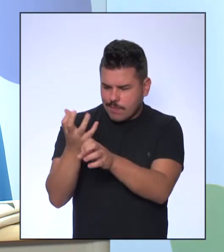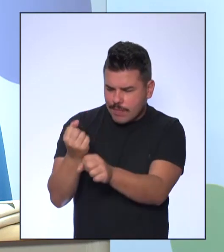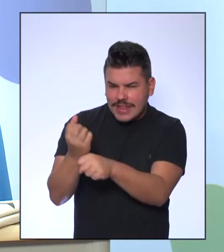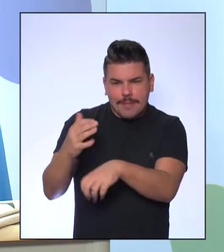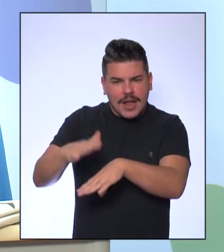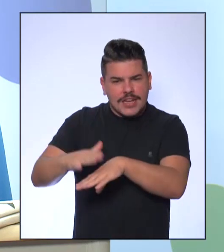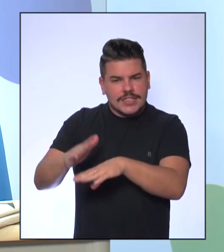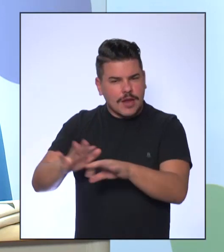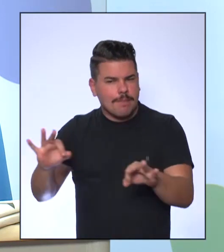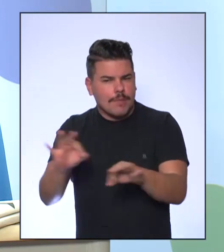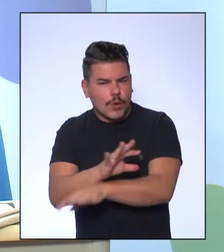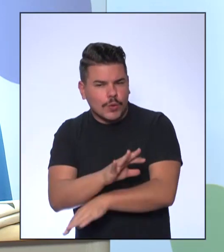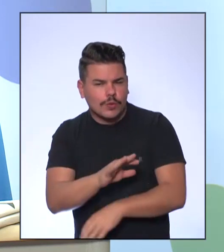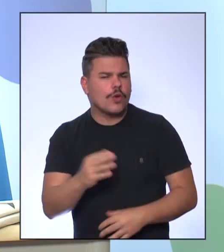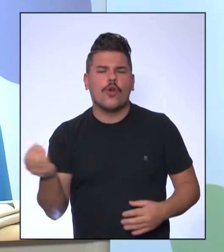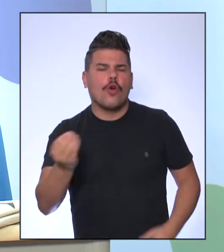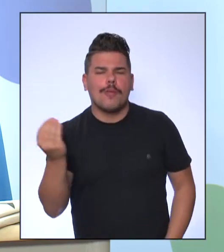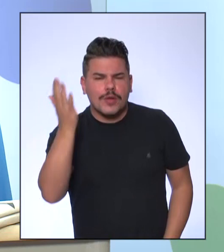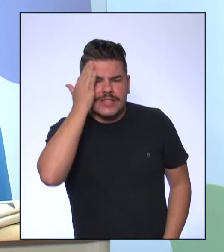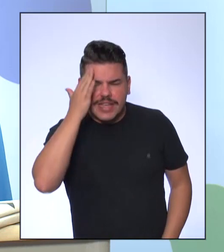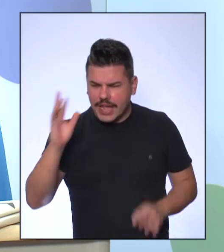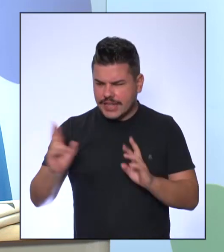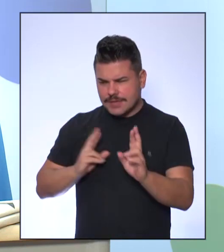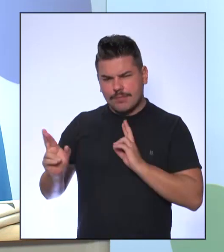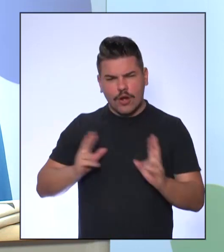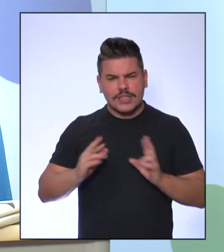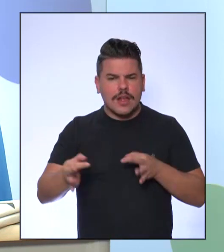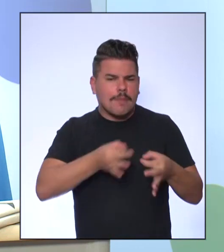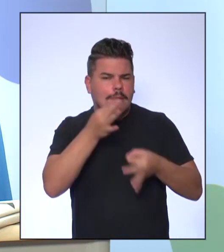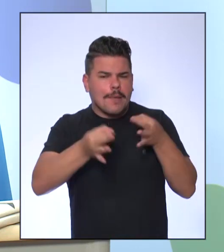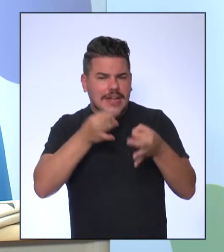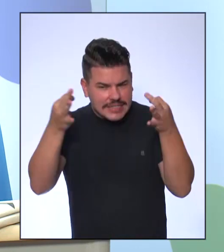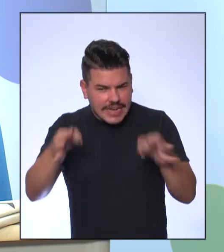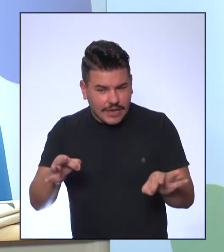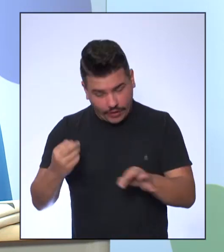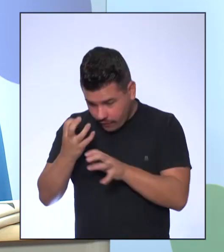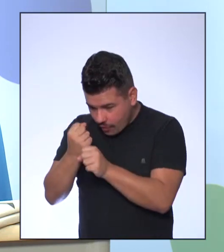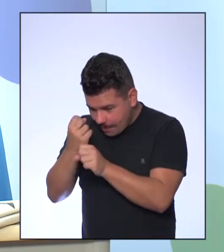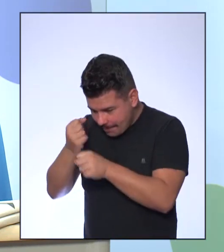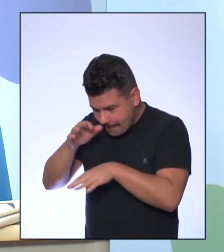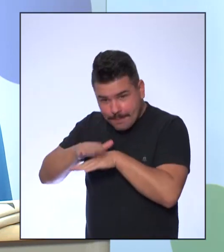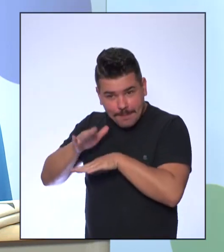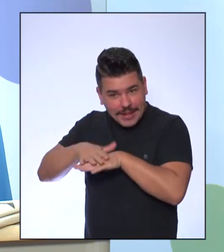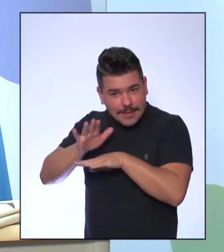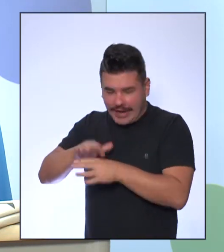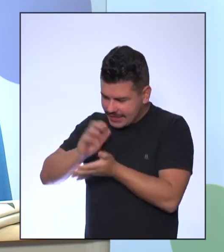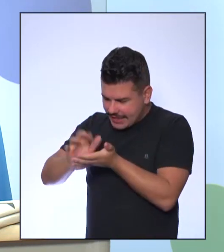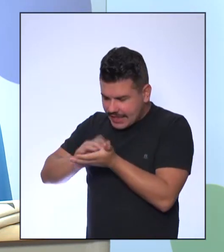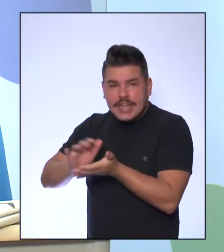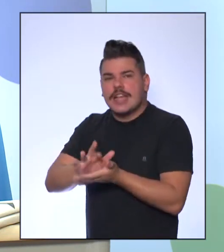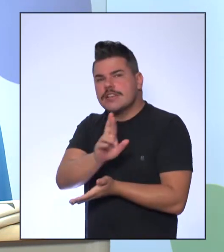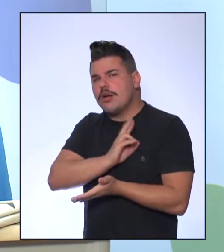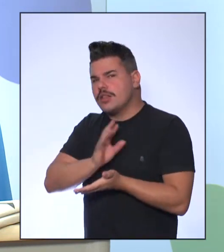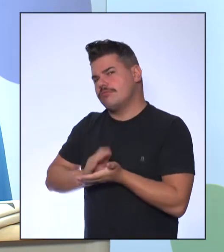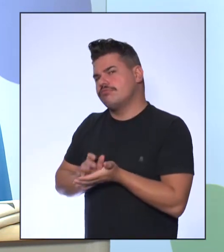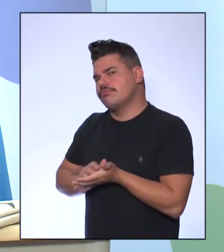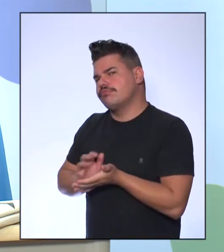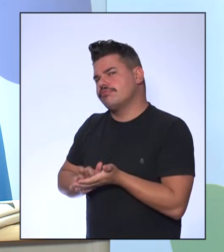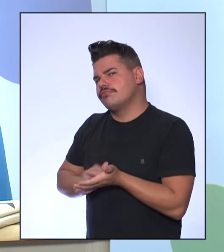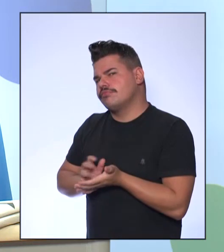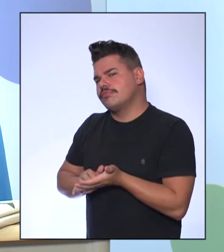eu sei que um argumento é bom ou não? Não é fazendo um cálculo com este argumento, não é colocando este argumento